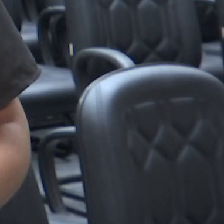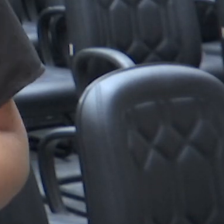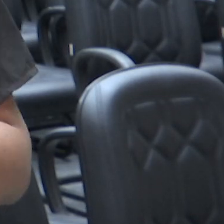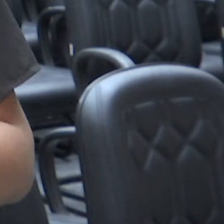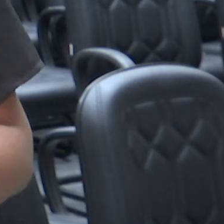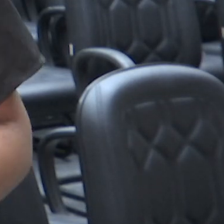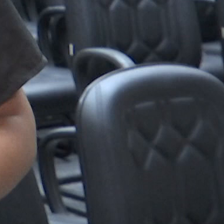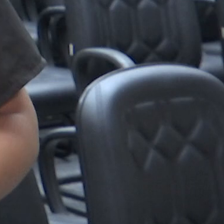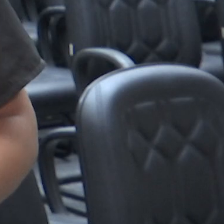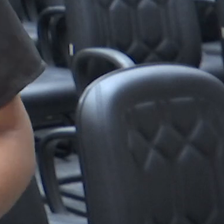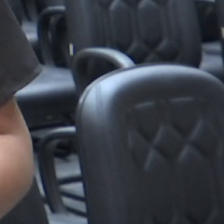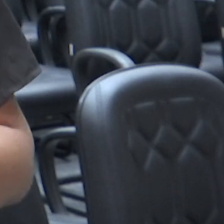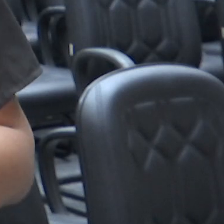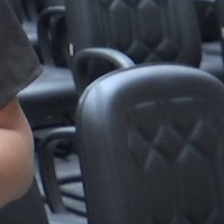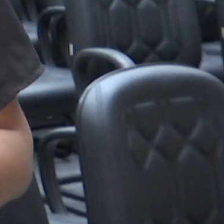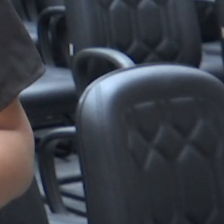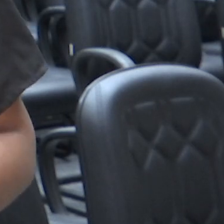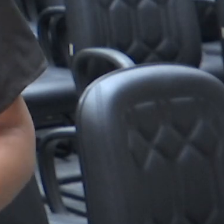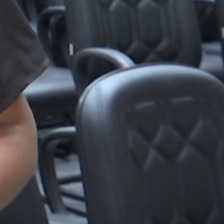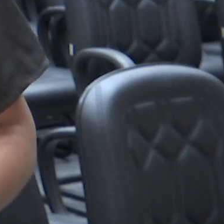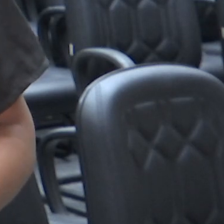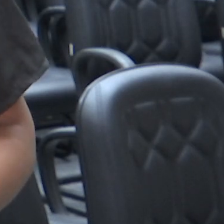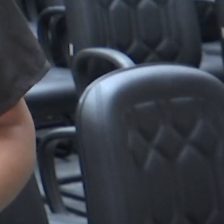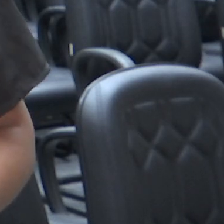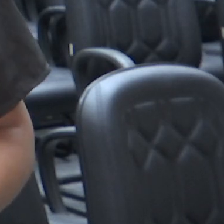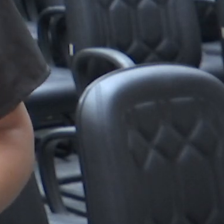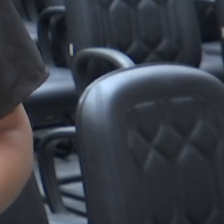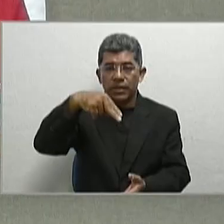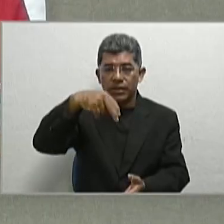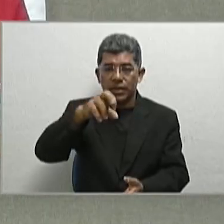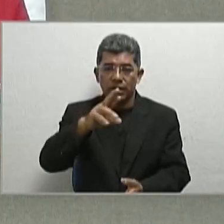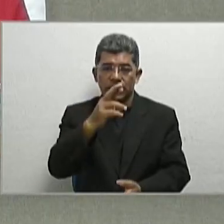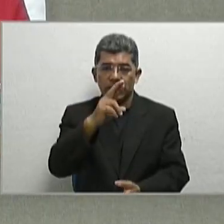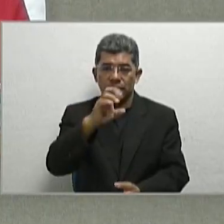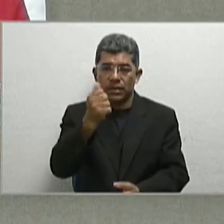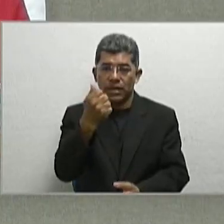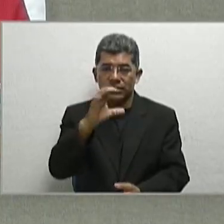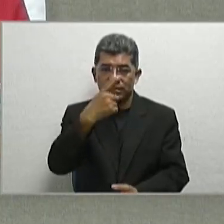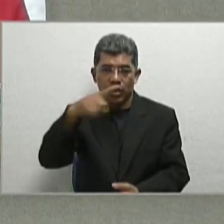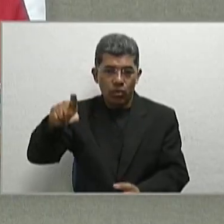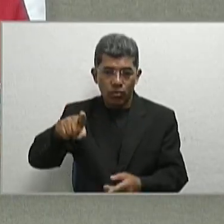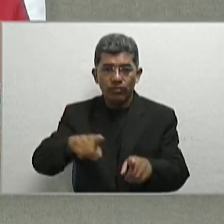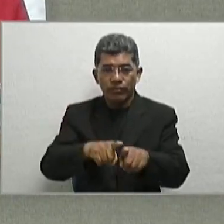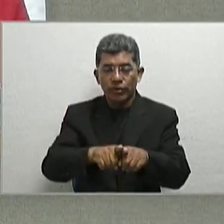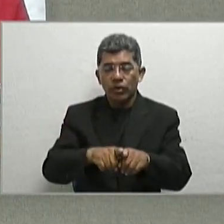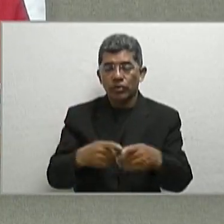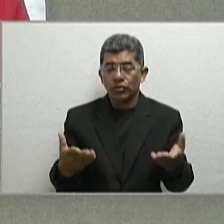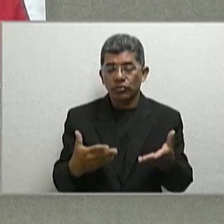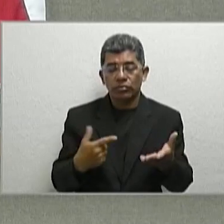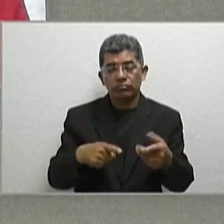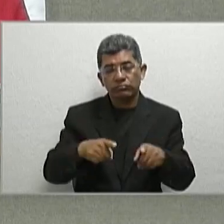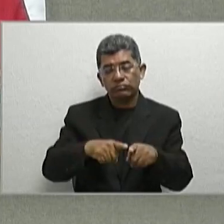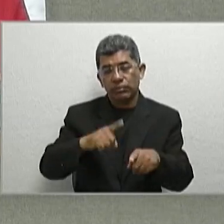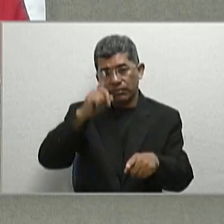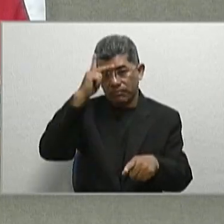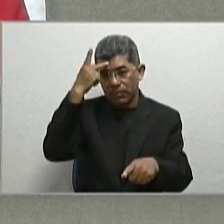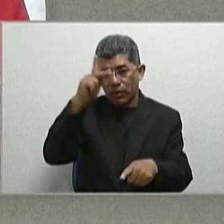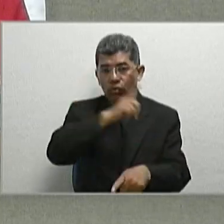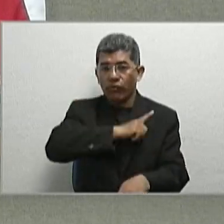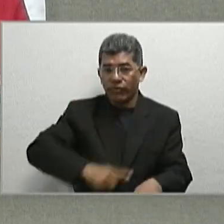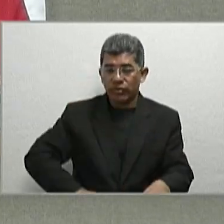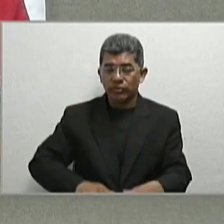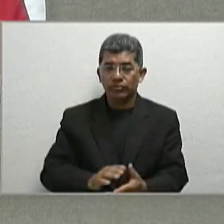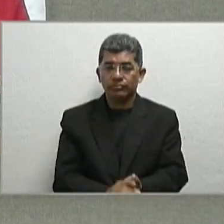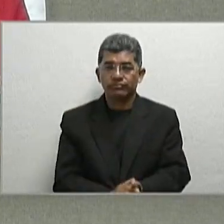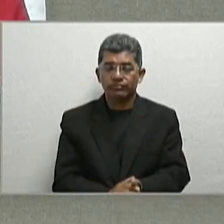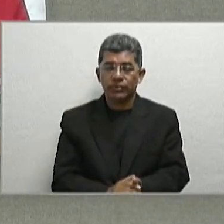geral segundo o parlamentar todos apoiam a criação do selo Isso é uma prerrogativa do executivo eu tô encaminhando um